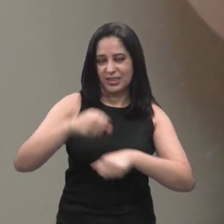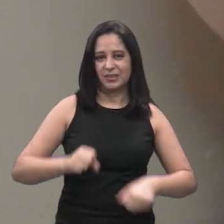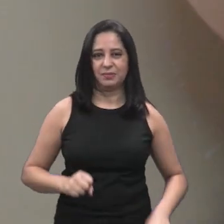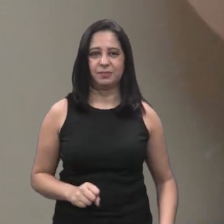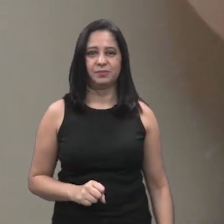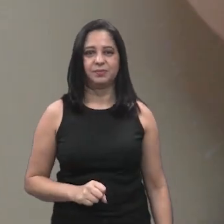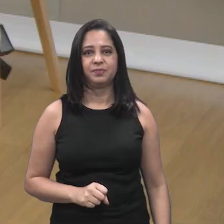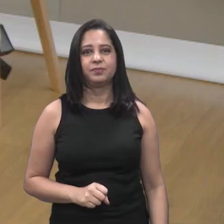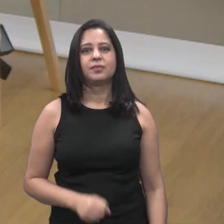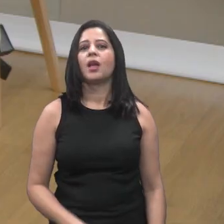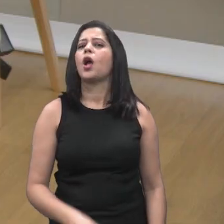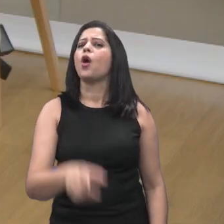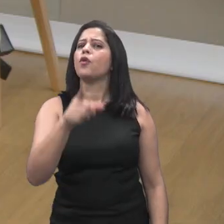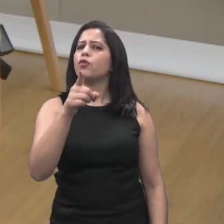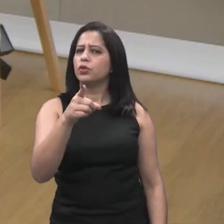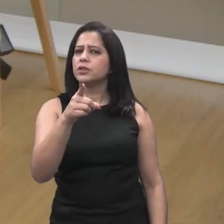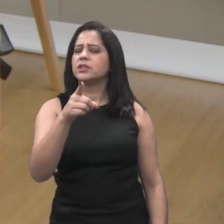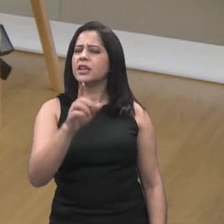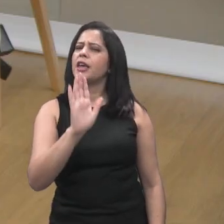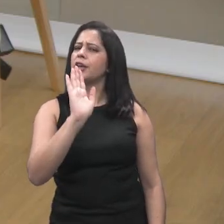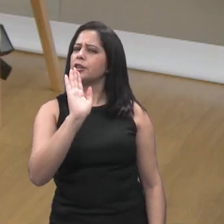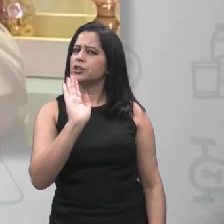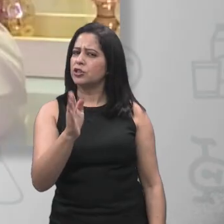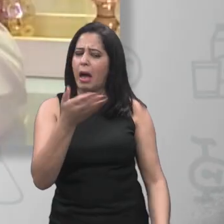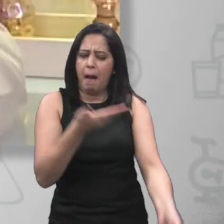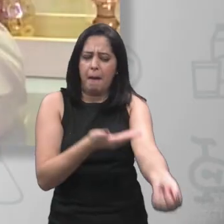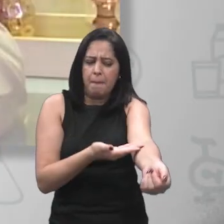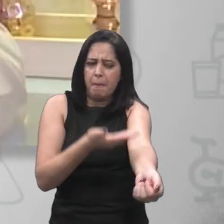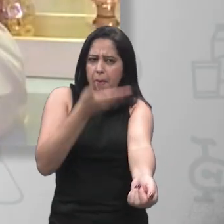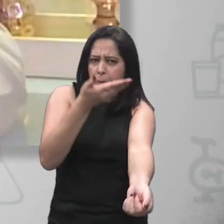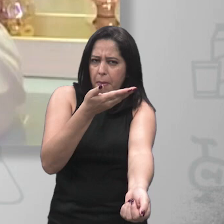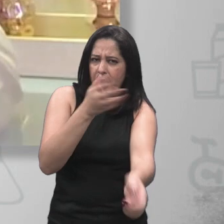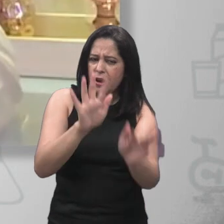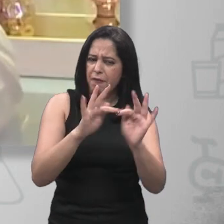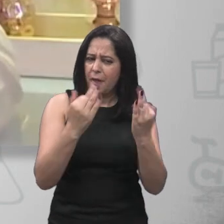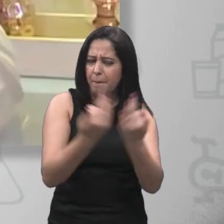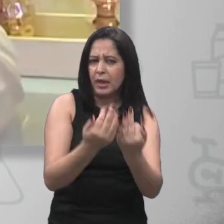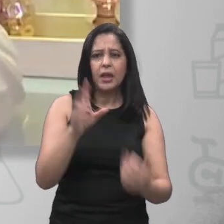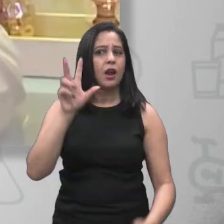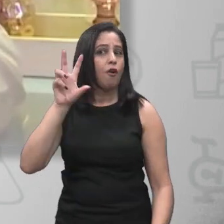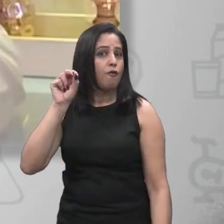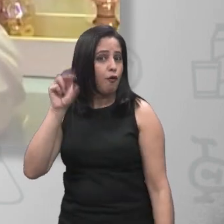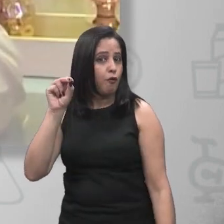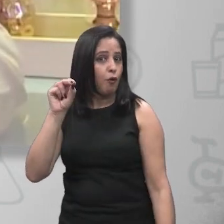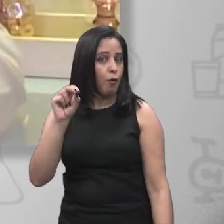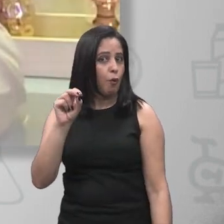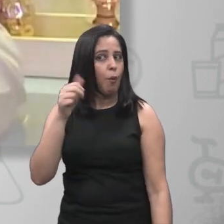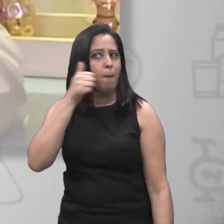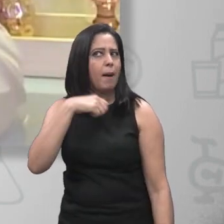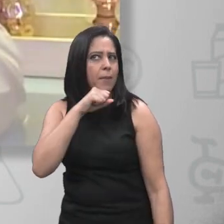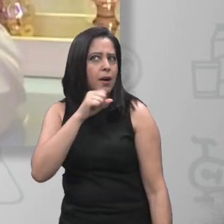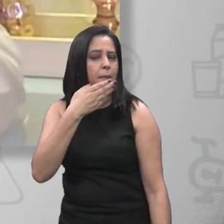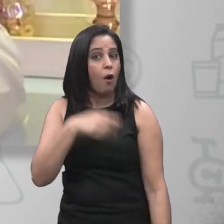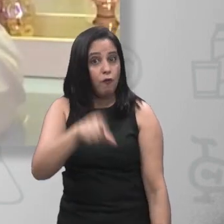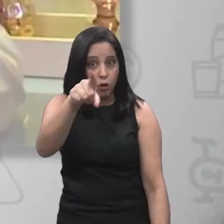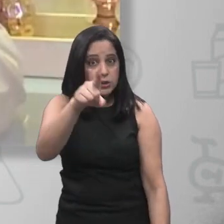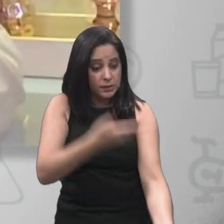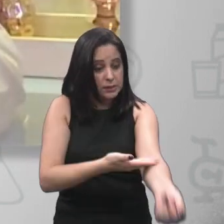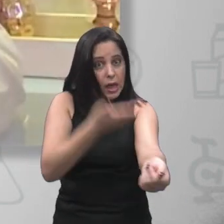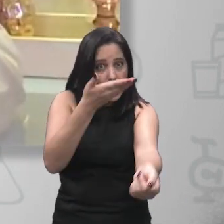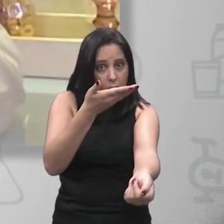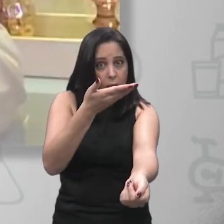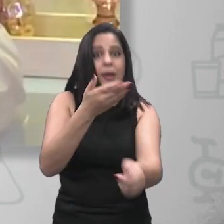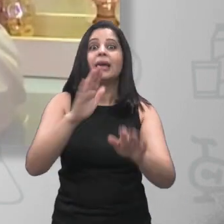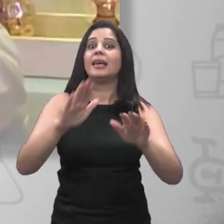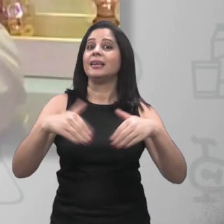gente. Você tem casos na família de pressão alta? Avós, pais, você está com pressão alta ou